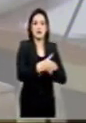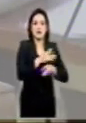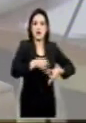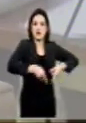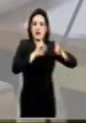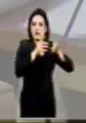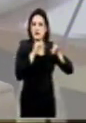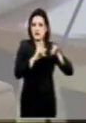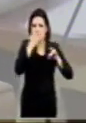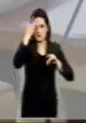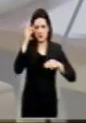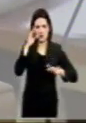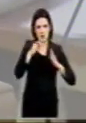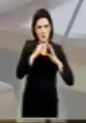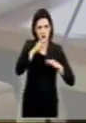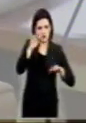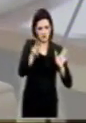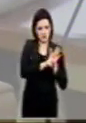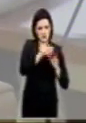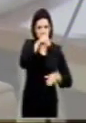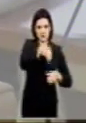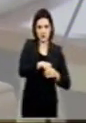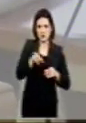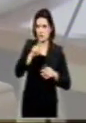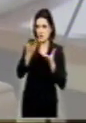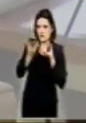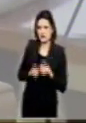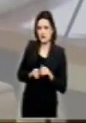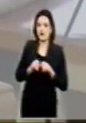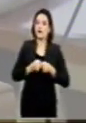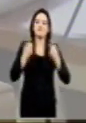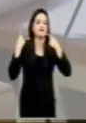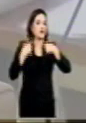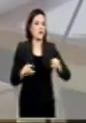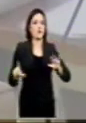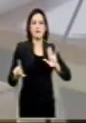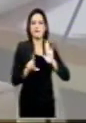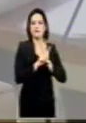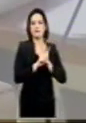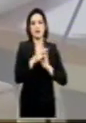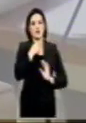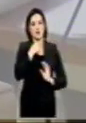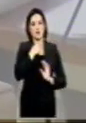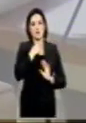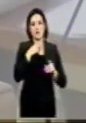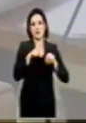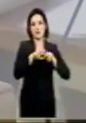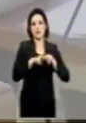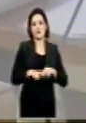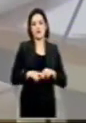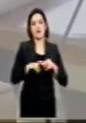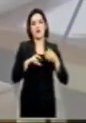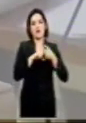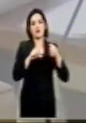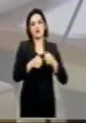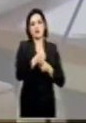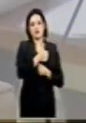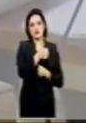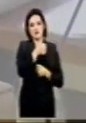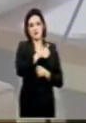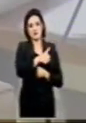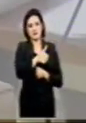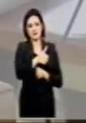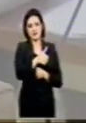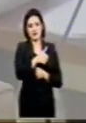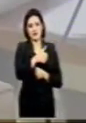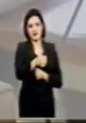do morador desafia a ordem judicial, inciso 11º do artigo 5º da Constituição. E o Código Penal, parágrafo 4º,